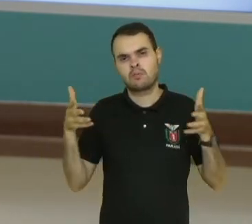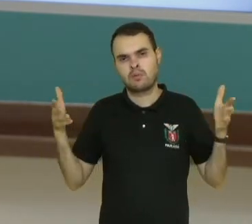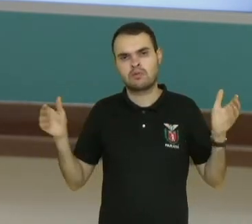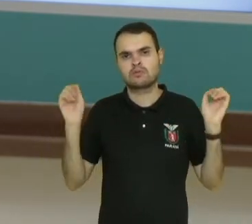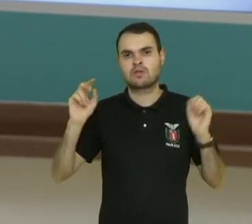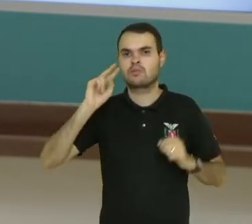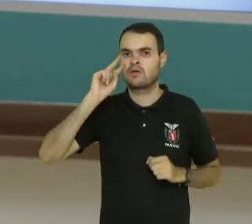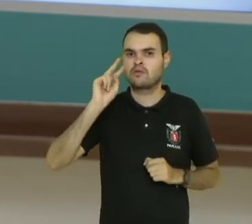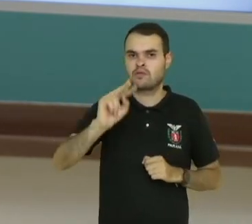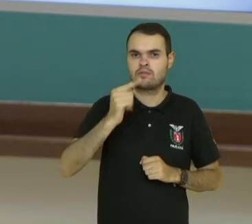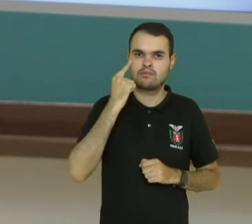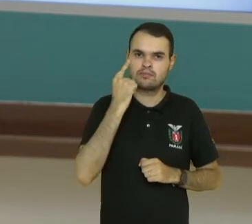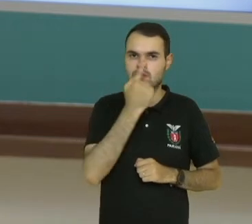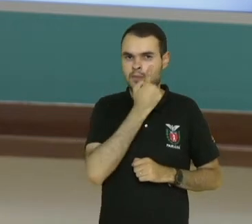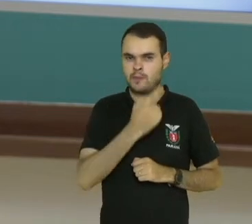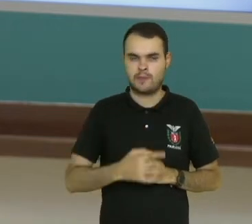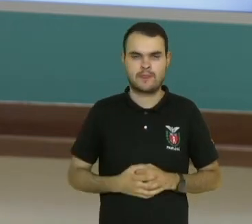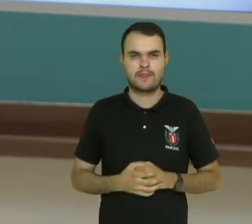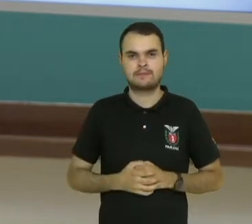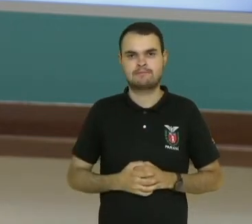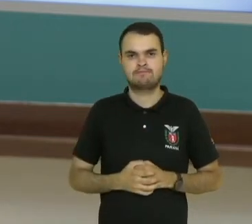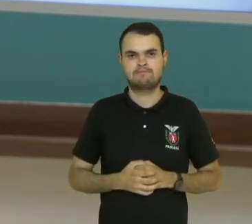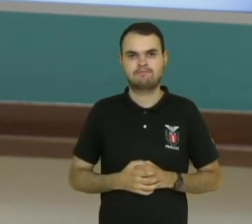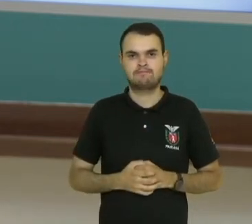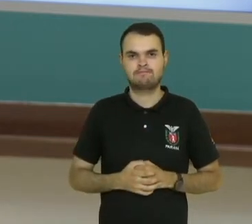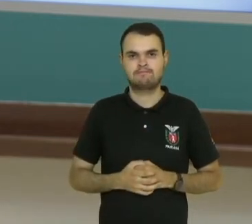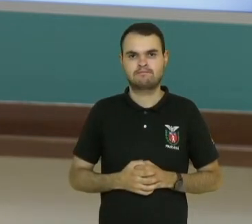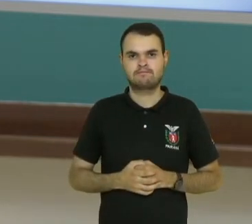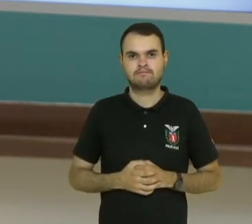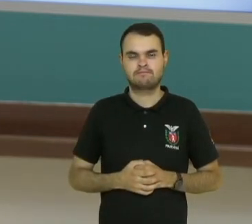conseguimos enxergar sem os equipamentos, como eu disse.